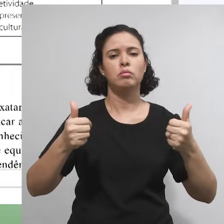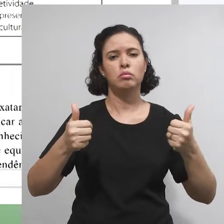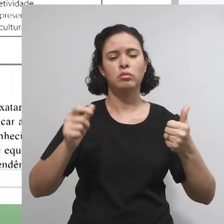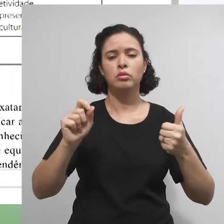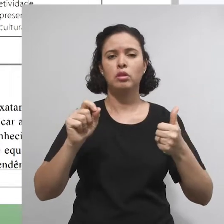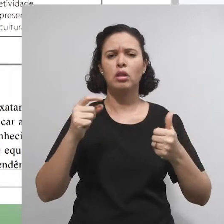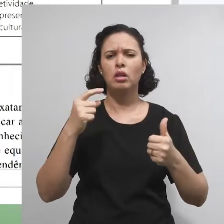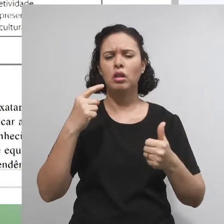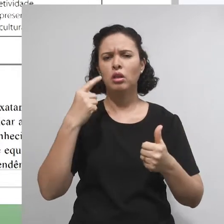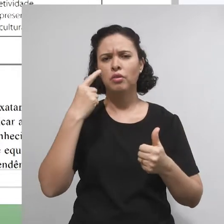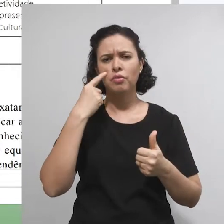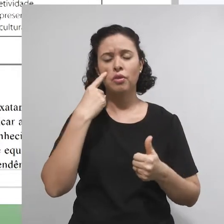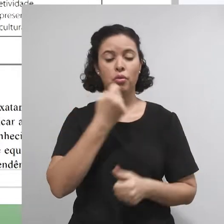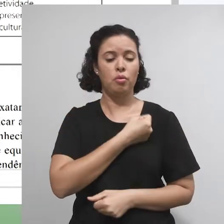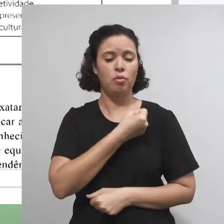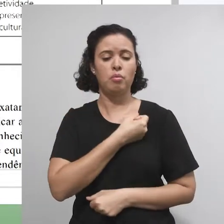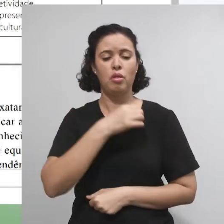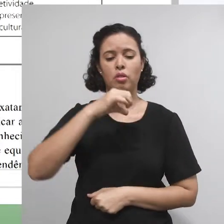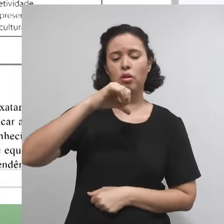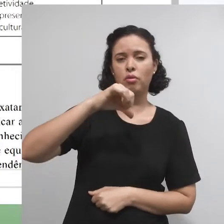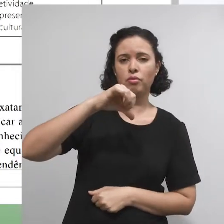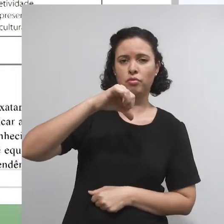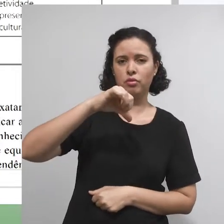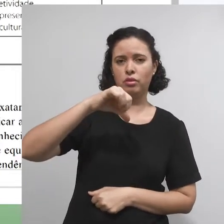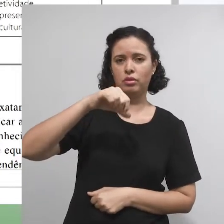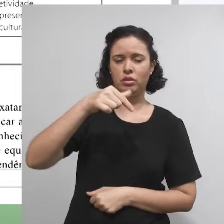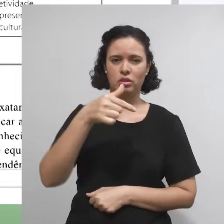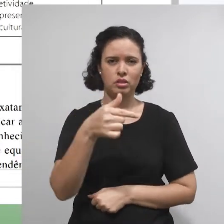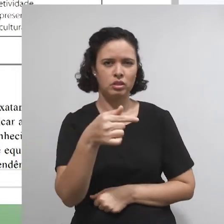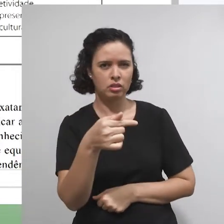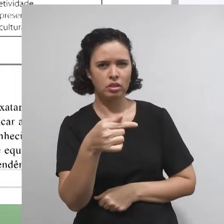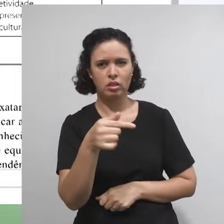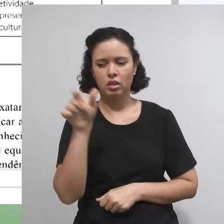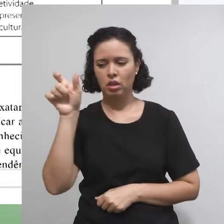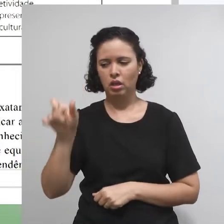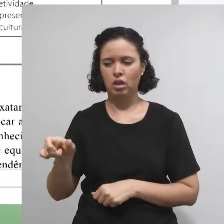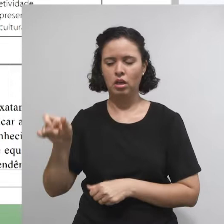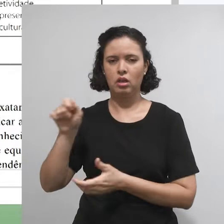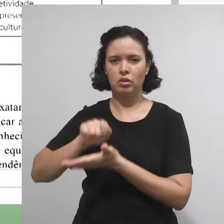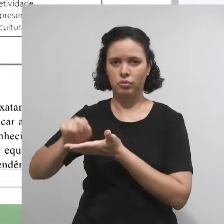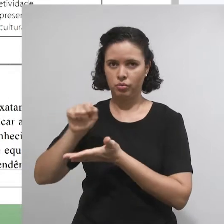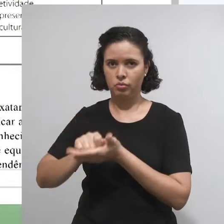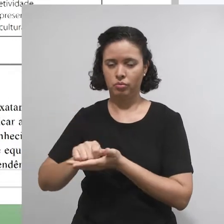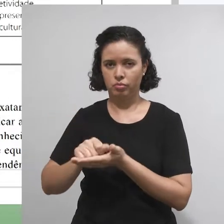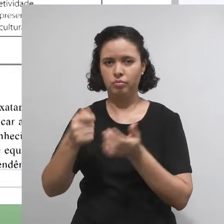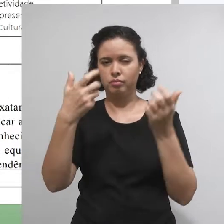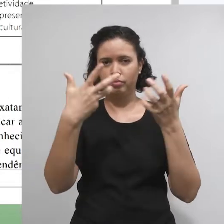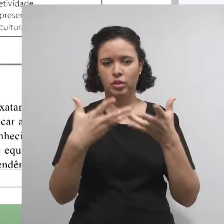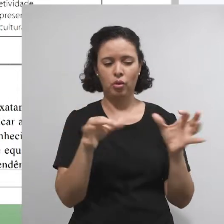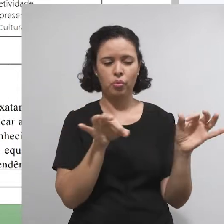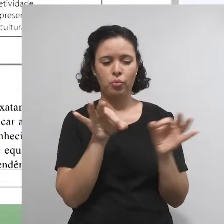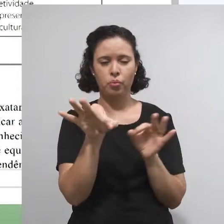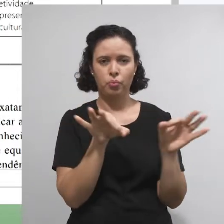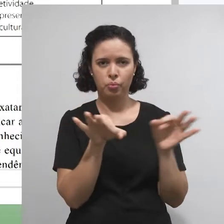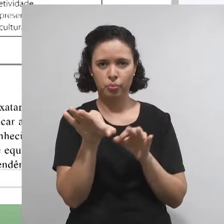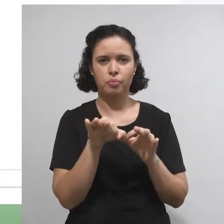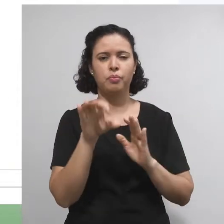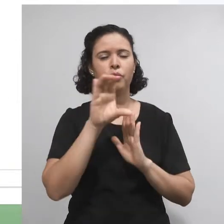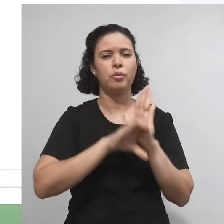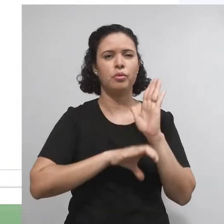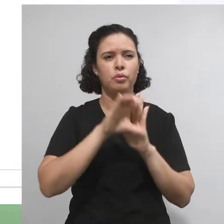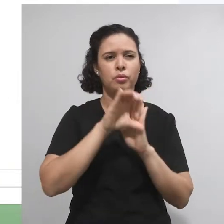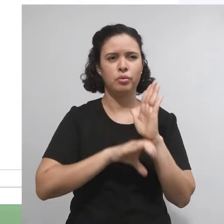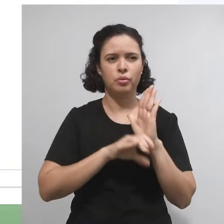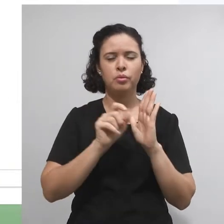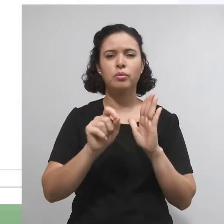página 97, o Pablo vai trazer essa organização do currículo. Lembrando que essa organização do currículo